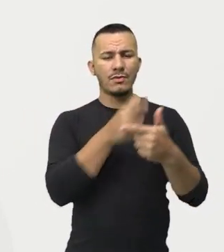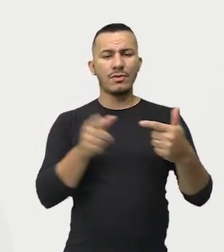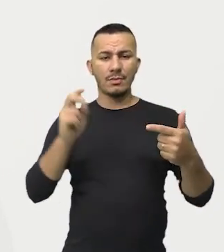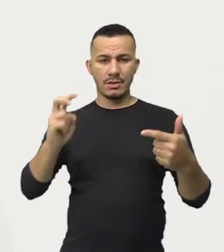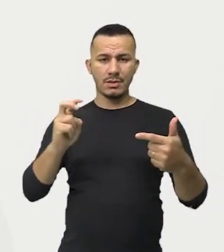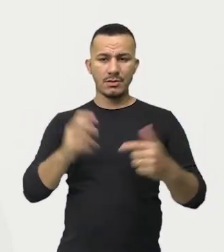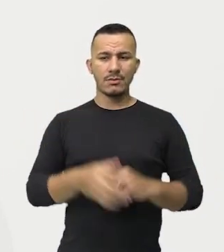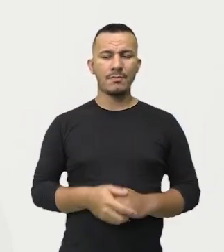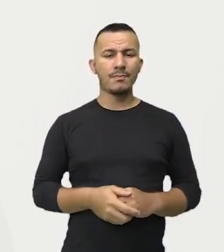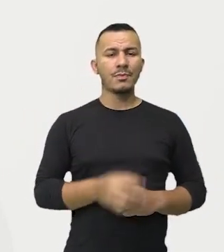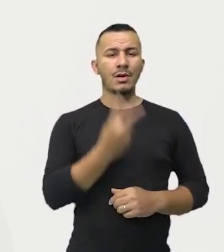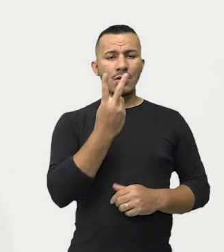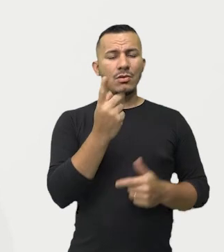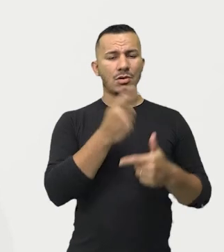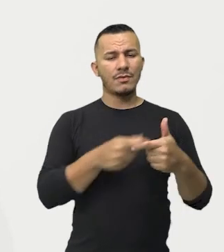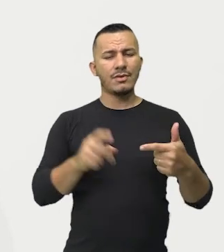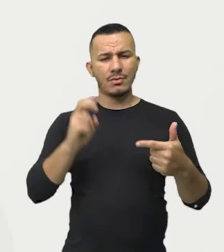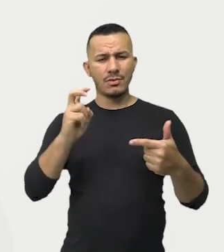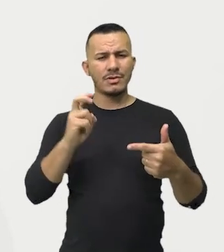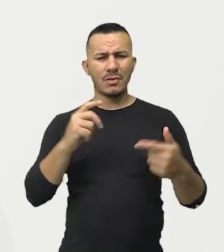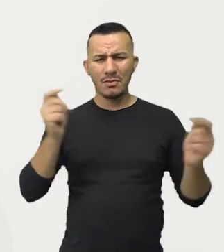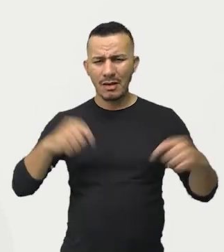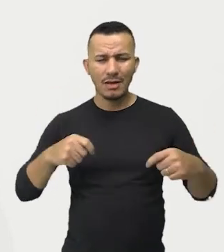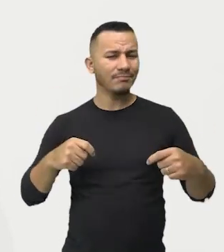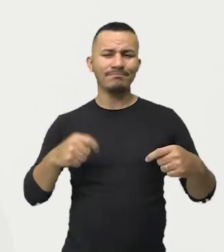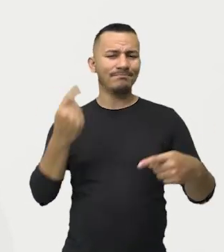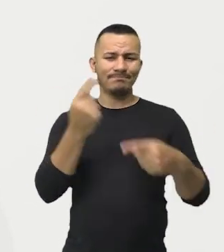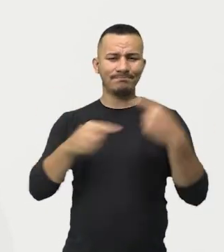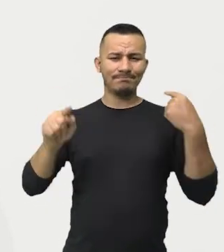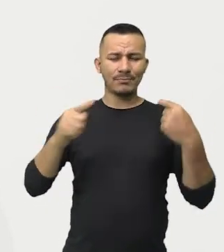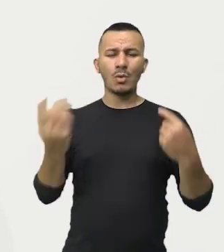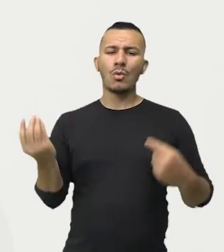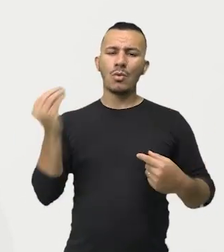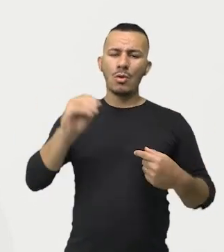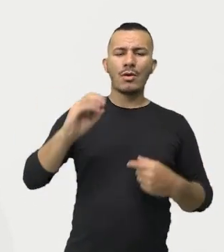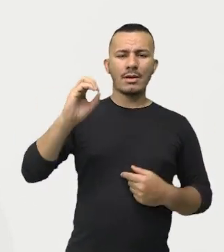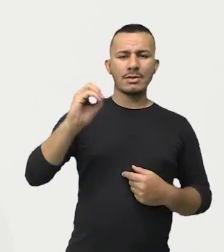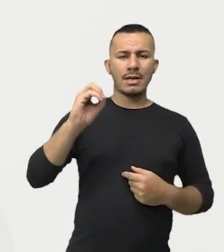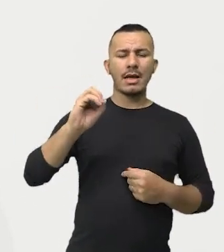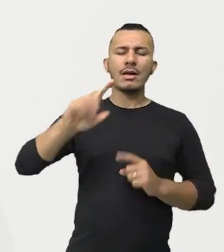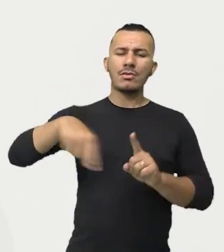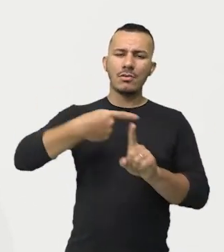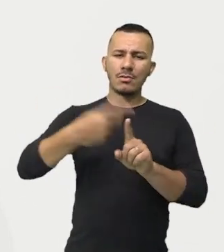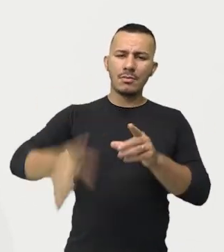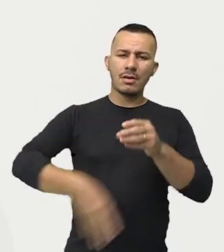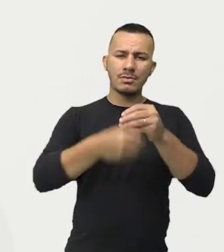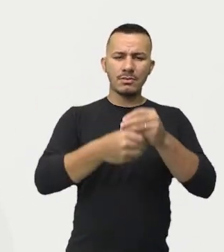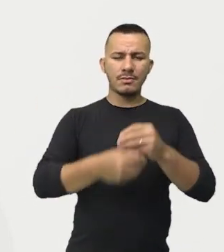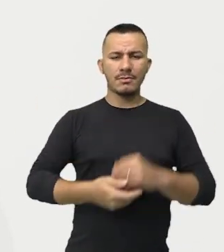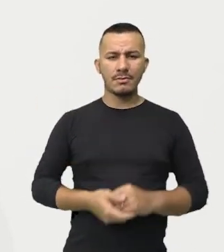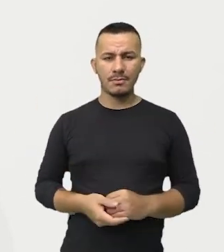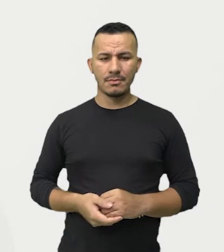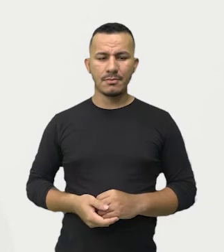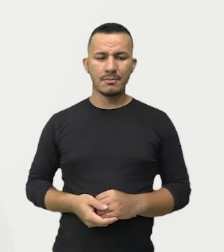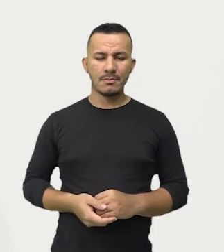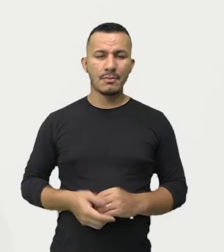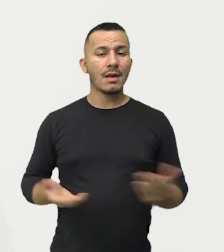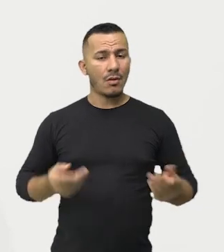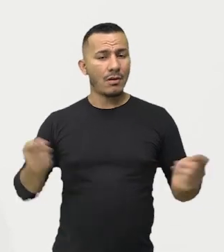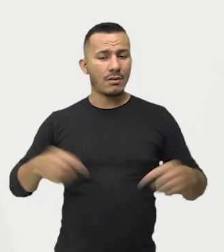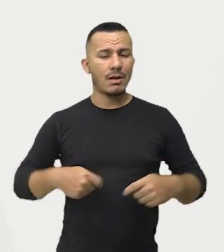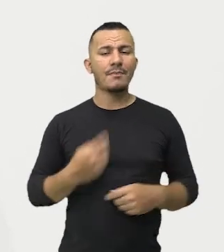5. 2 dividido por 5, opa, não dá. Completa com 0 e coloca um 0 no quociente. Agora